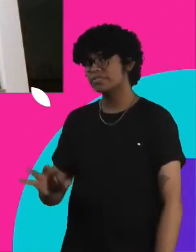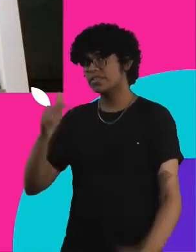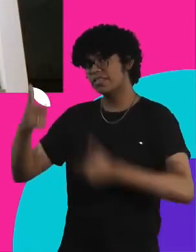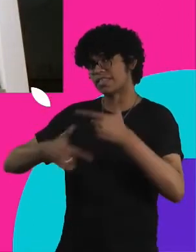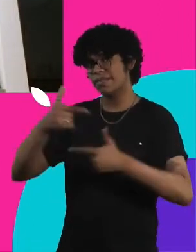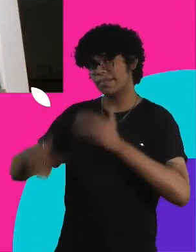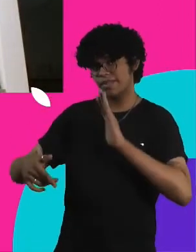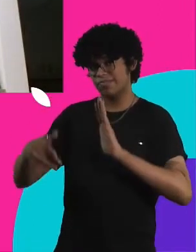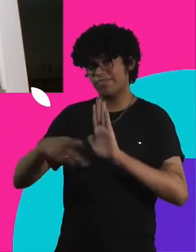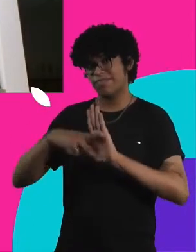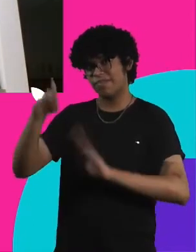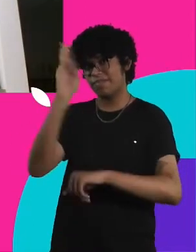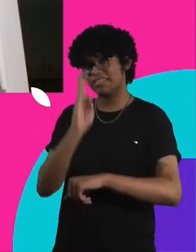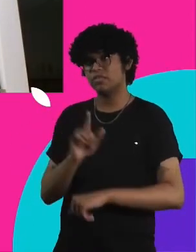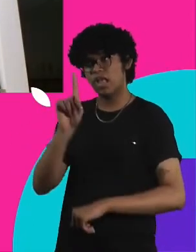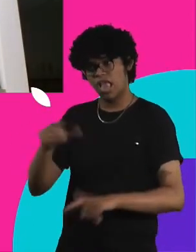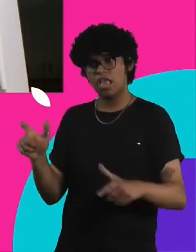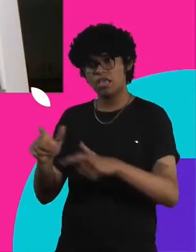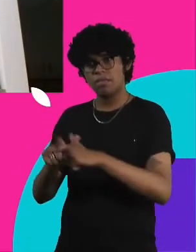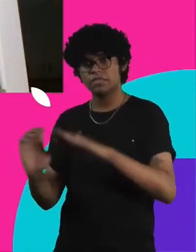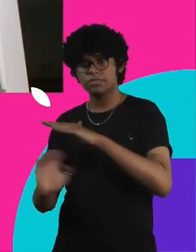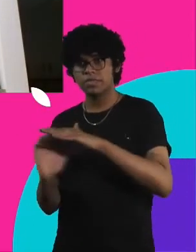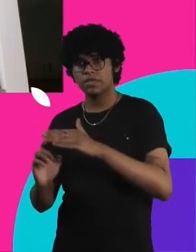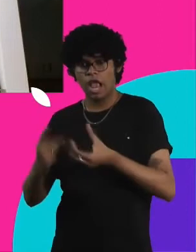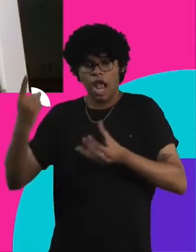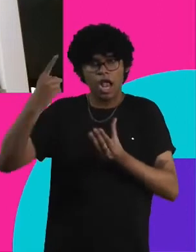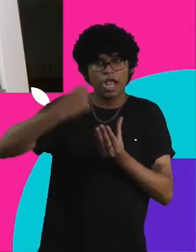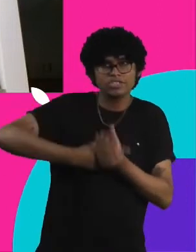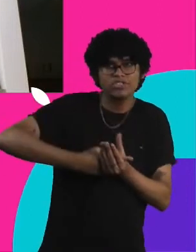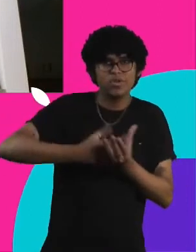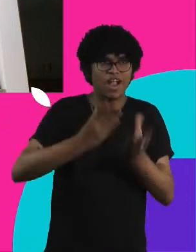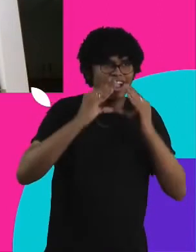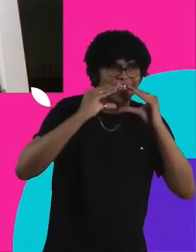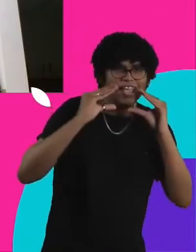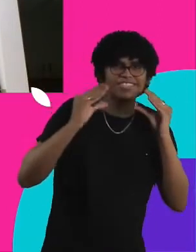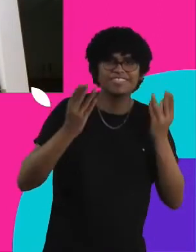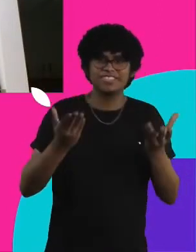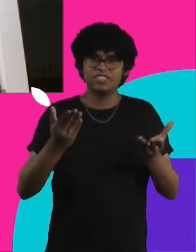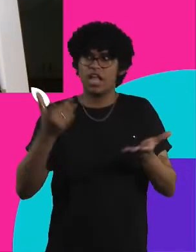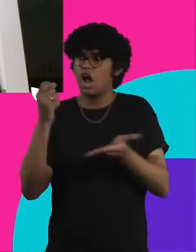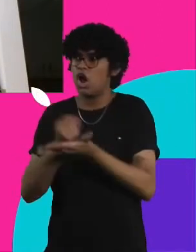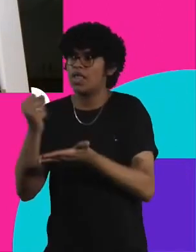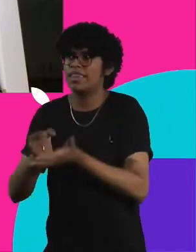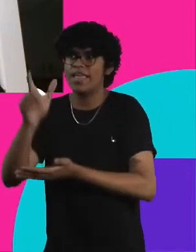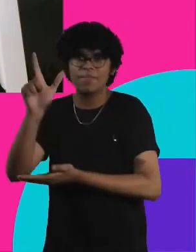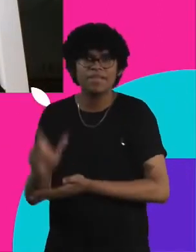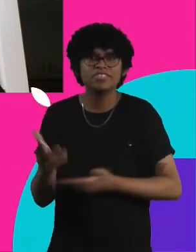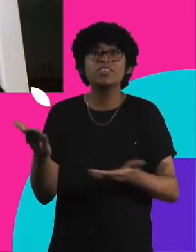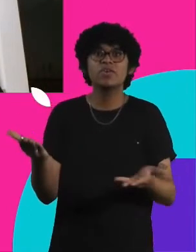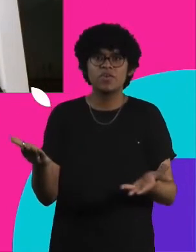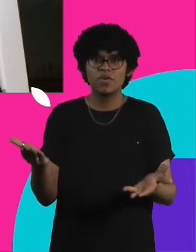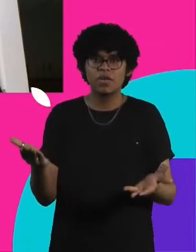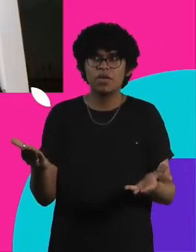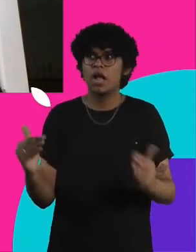são gerados pelos pequenos negócios. Quem está lá vendendo cachorro-quente, que contrata uma pessoa, quem está fazendo a